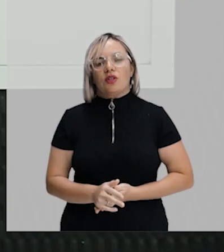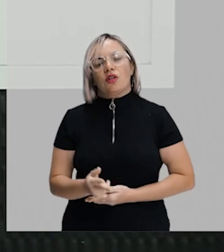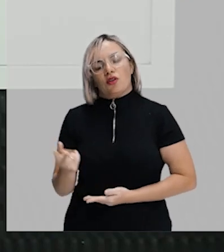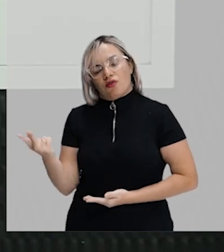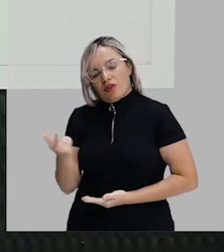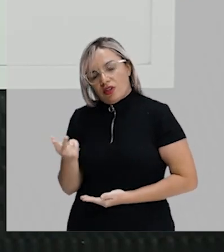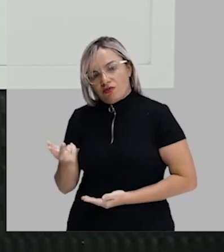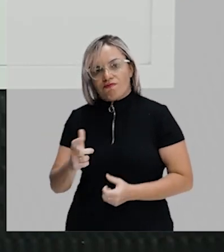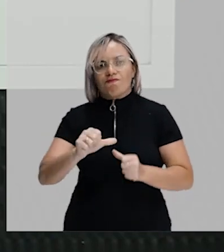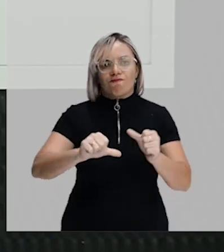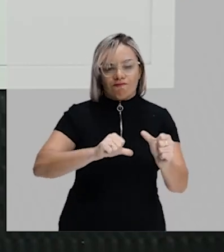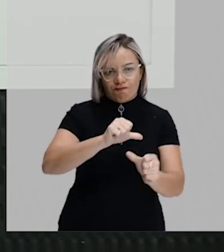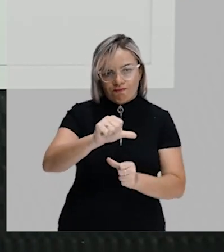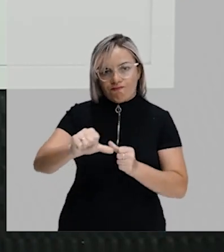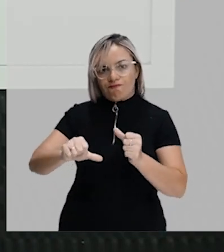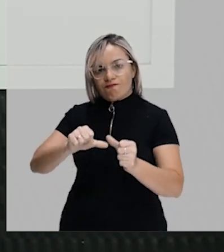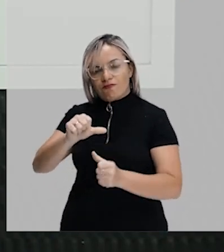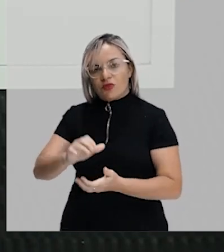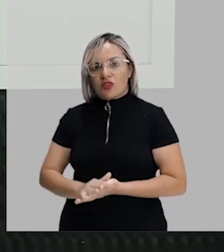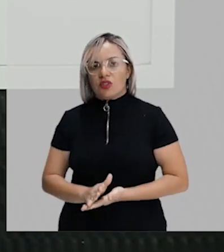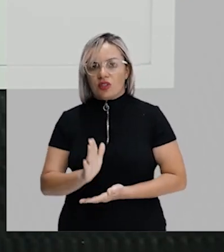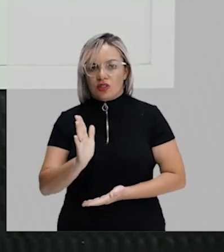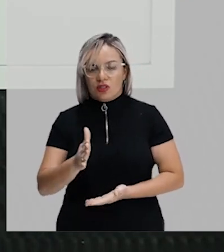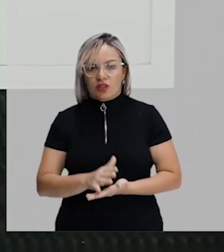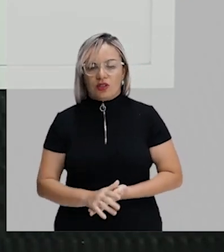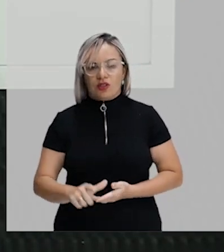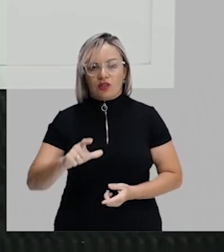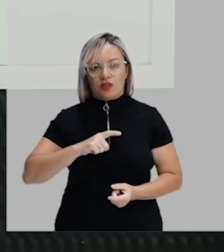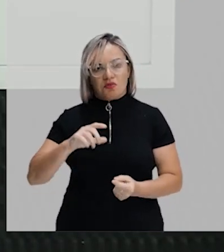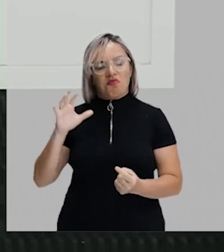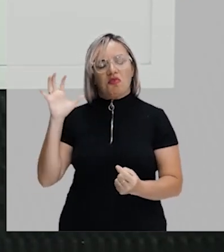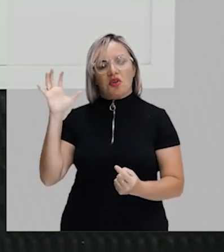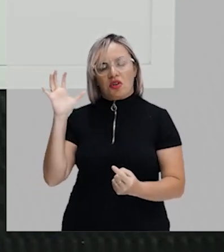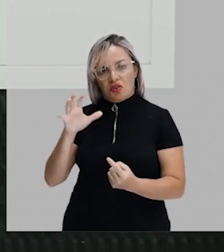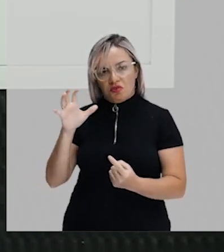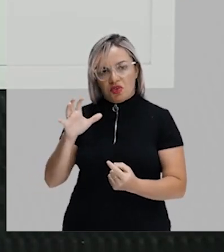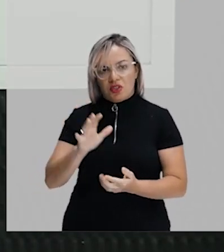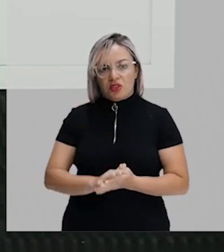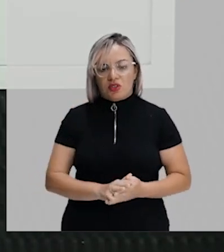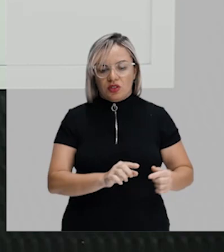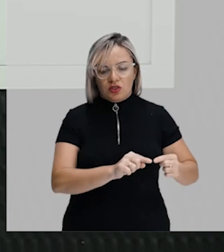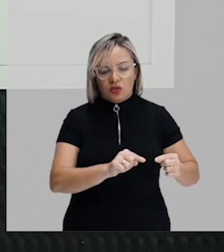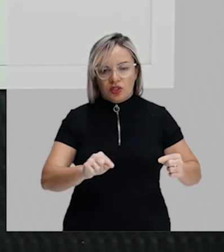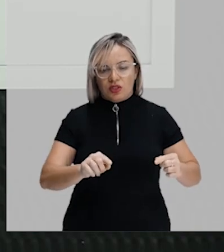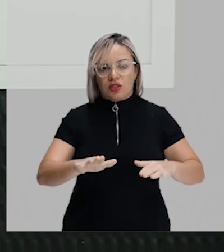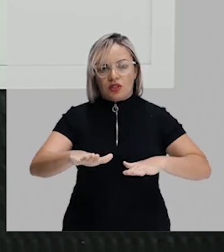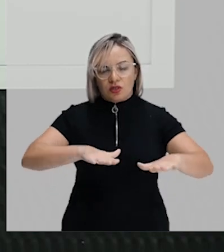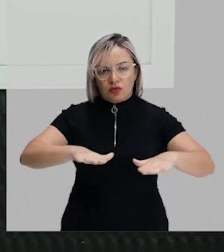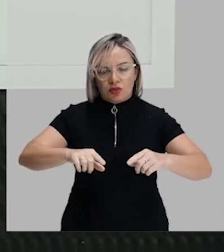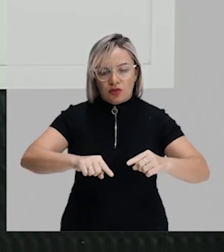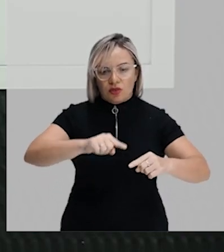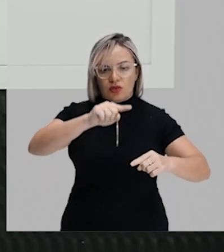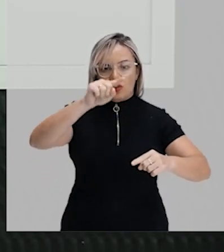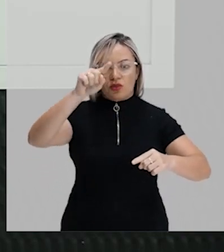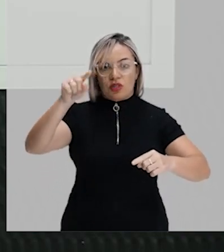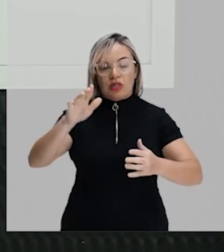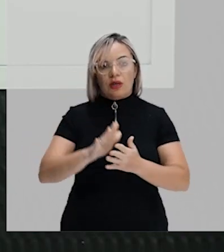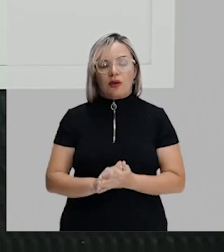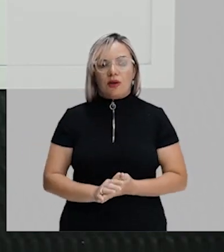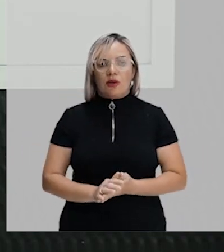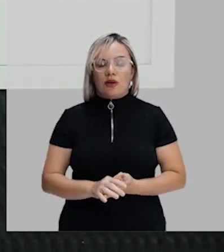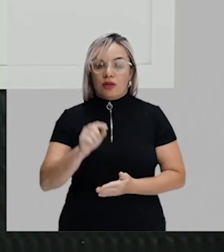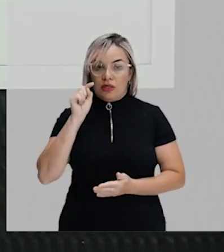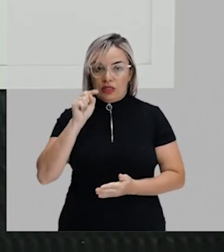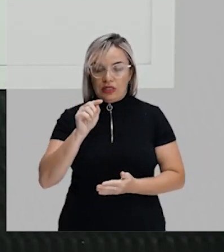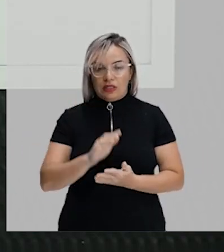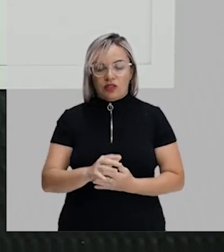vai variando, então nós temos a ação de algum fatorzinho aí. Neste caso, vai ser a gravidade. Então nós já